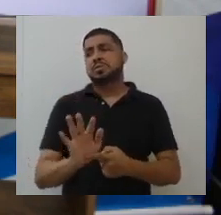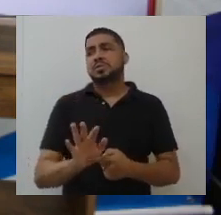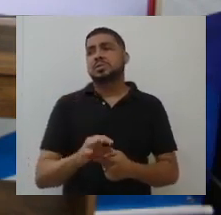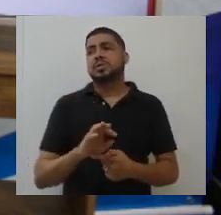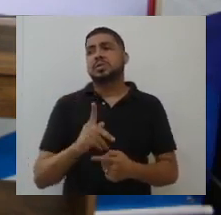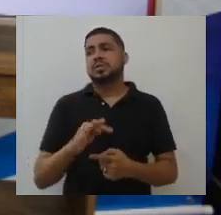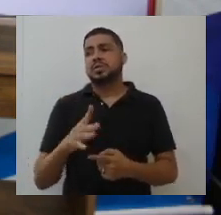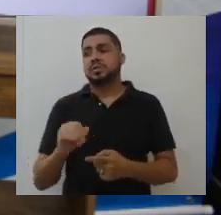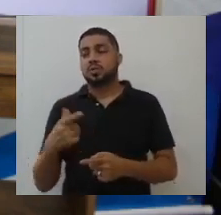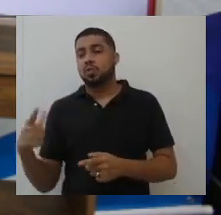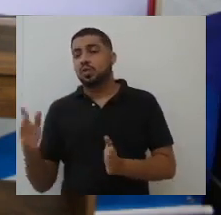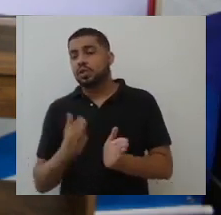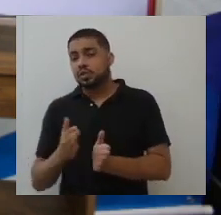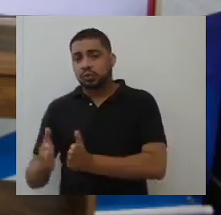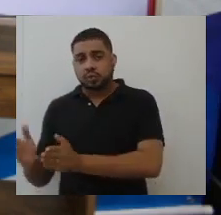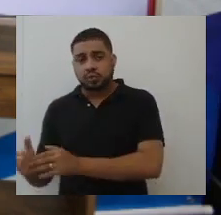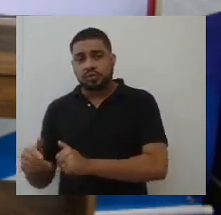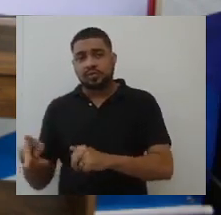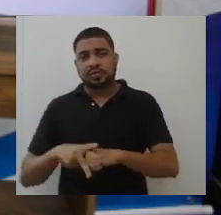sem ser a do verbo auxiliar